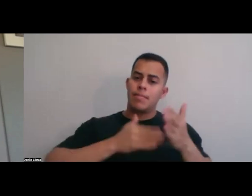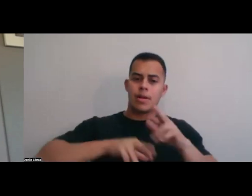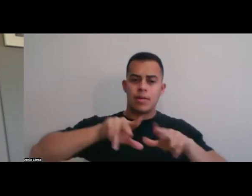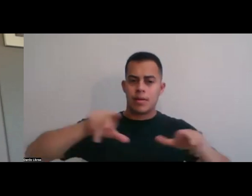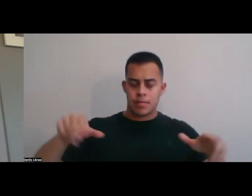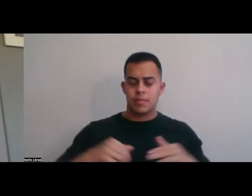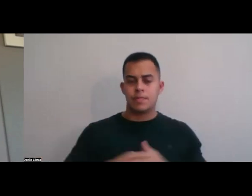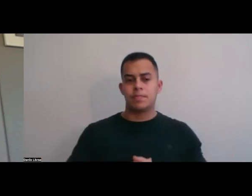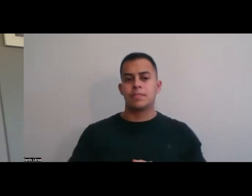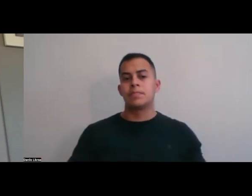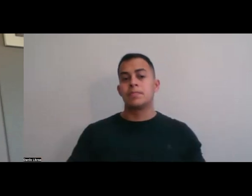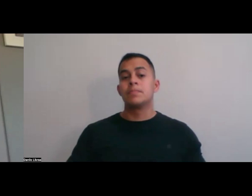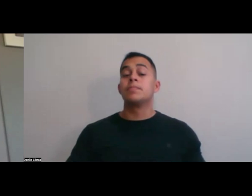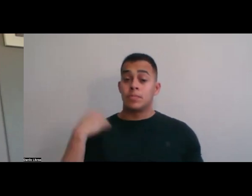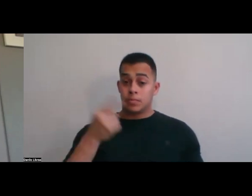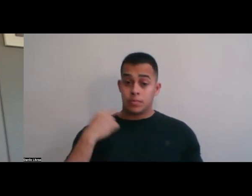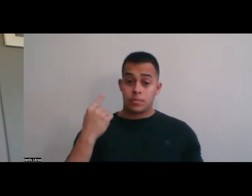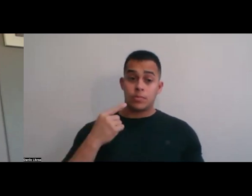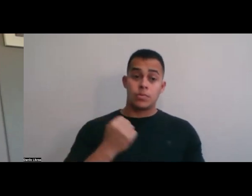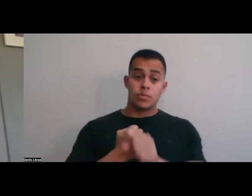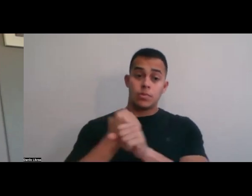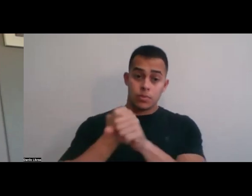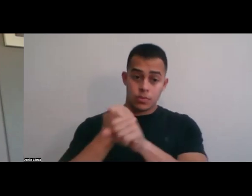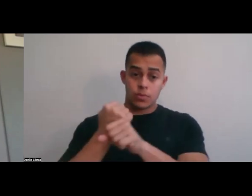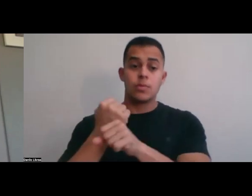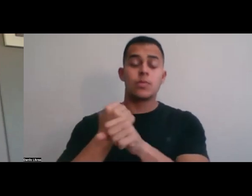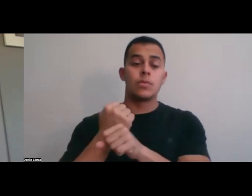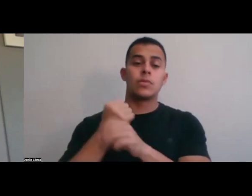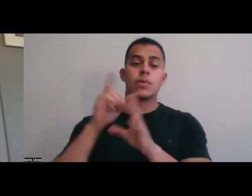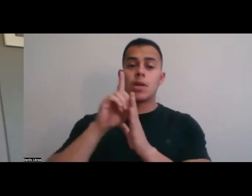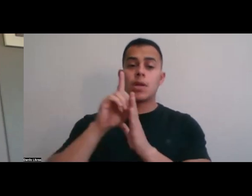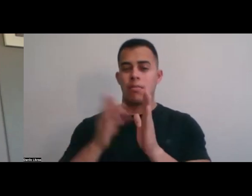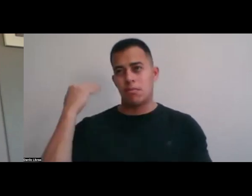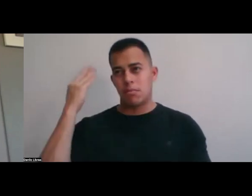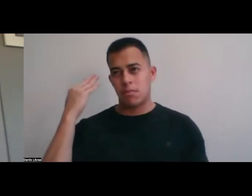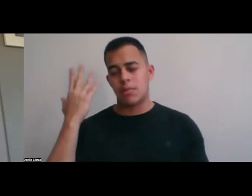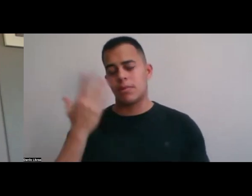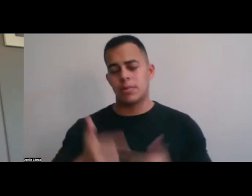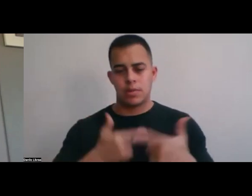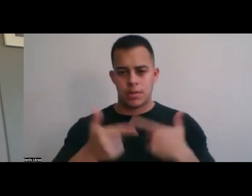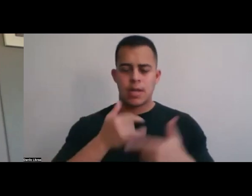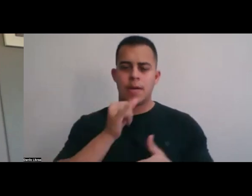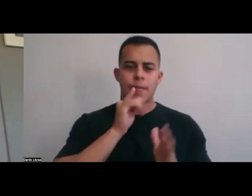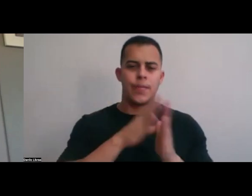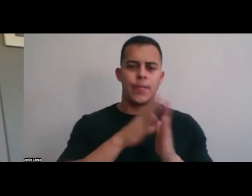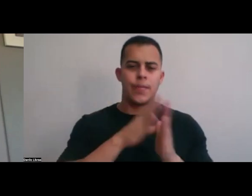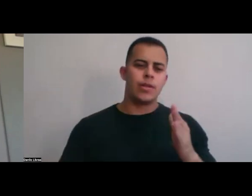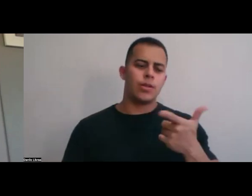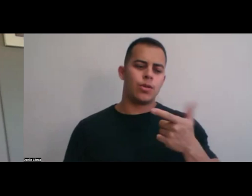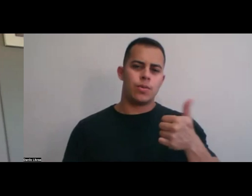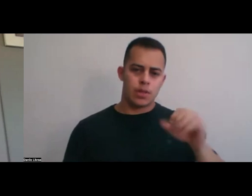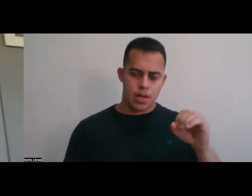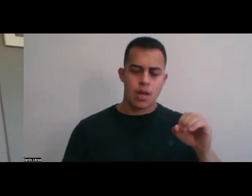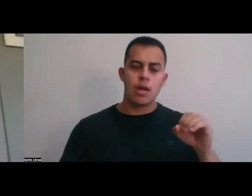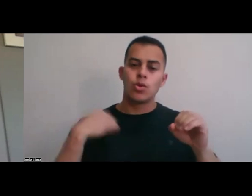biotérios. A gente passou nos últimos anos, assim, desde a década, né, onde eu comecei a trabalhar com esses modelos, ali em 2010 até agora,